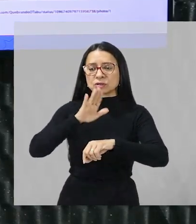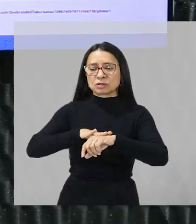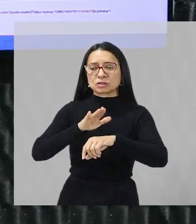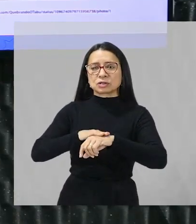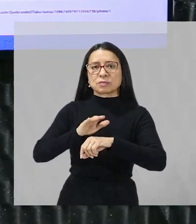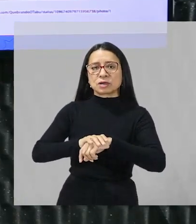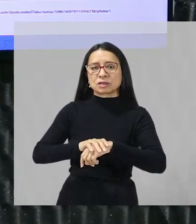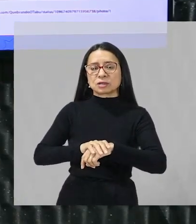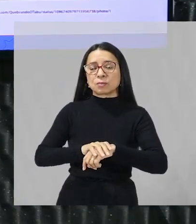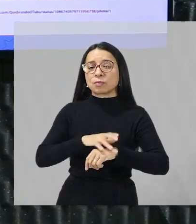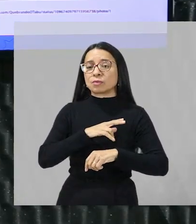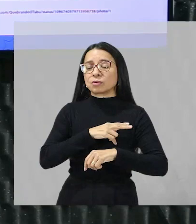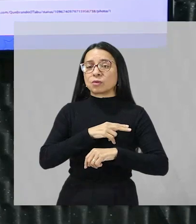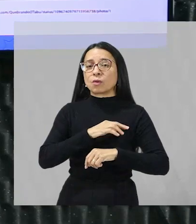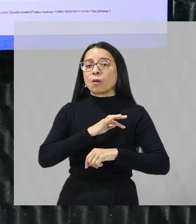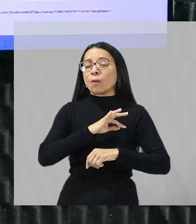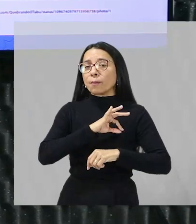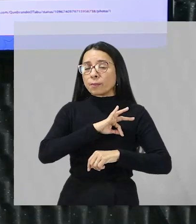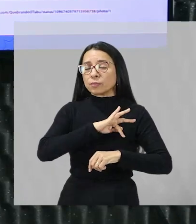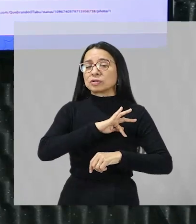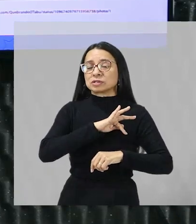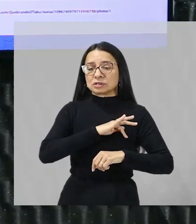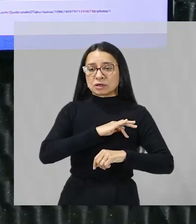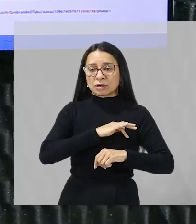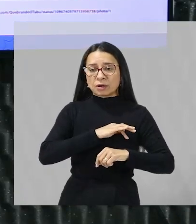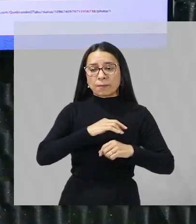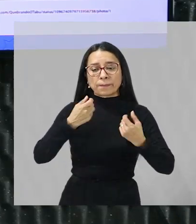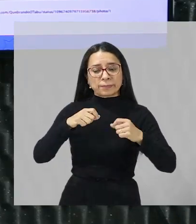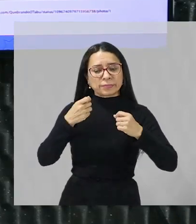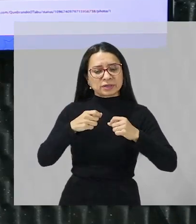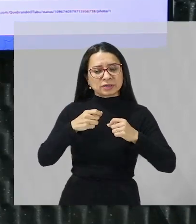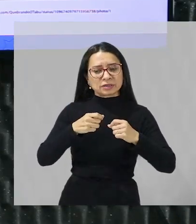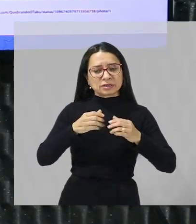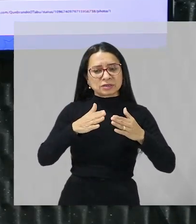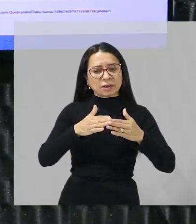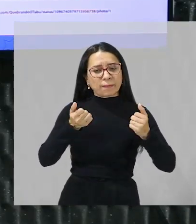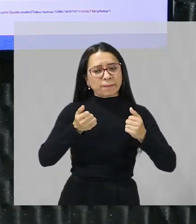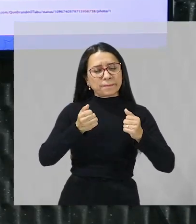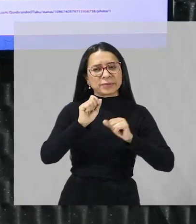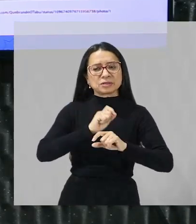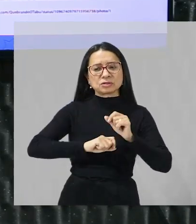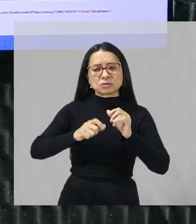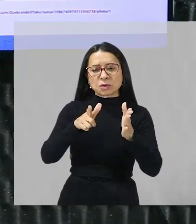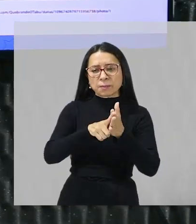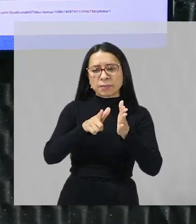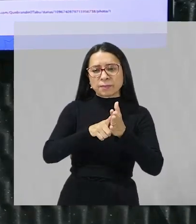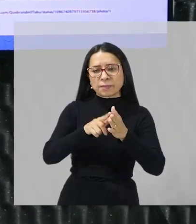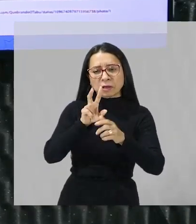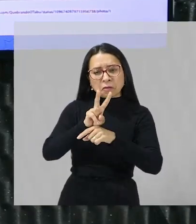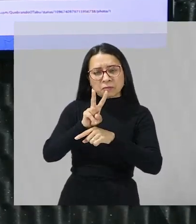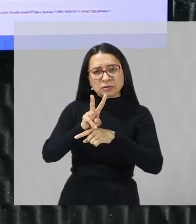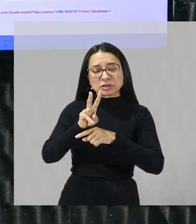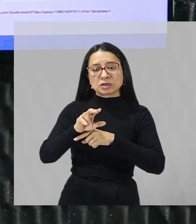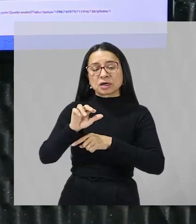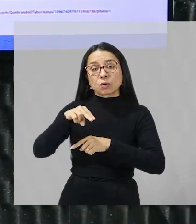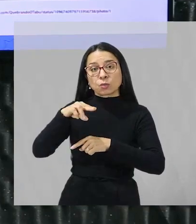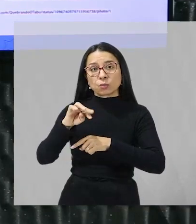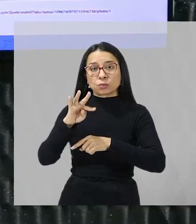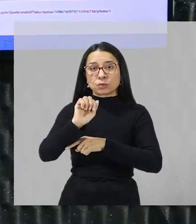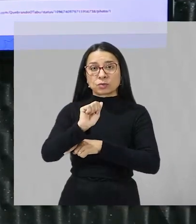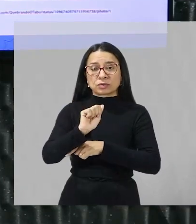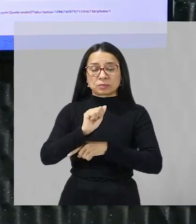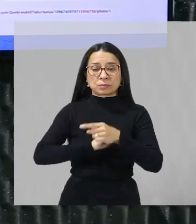O policial tem que pedir a nota fiscal da bicicleta para provar que é dela, enquanto a criança branca, ela não vive essa mesma realidade ou dificuldade da criança